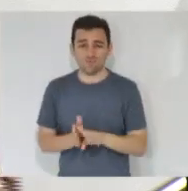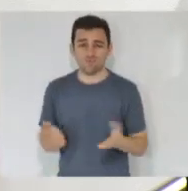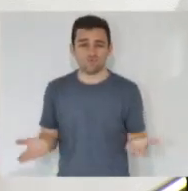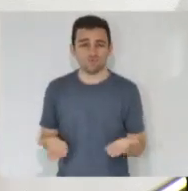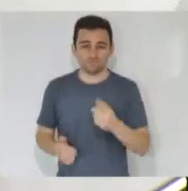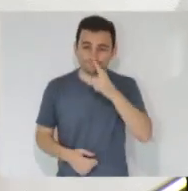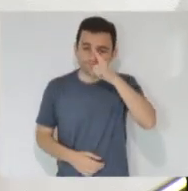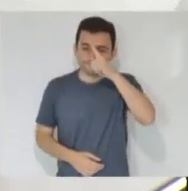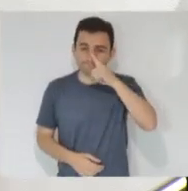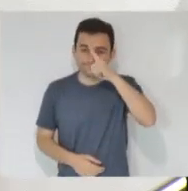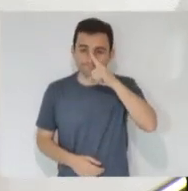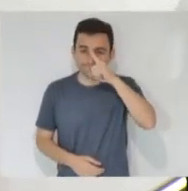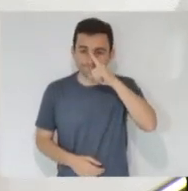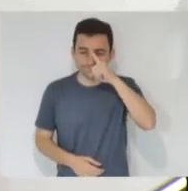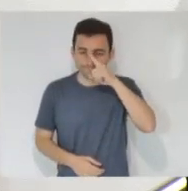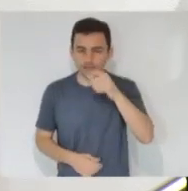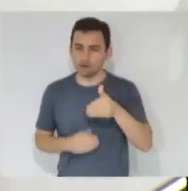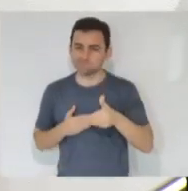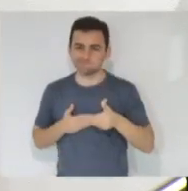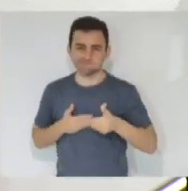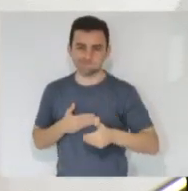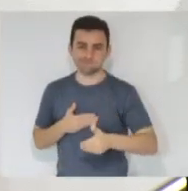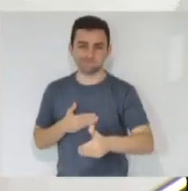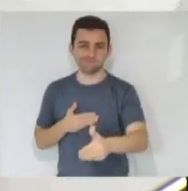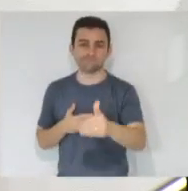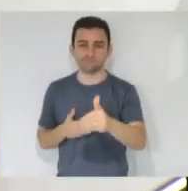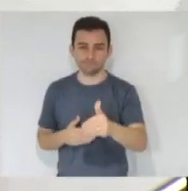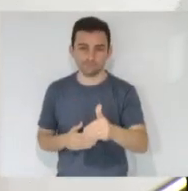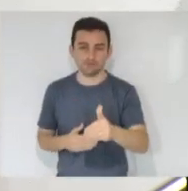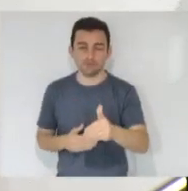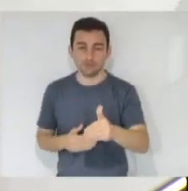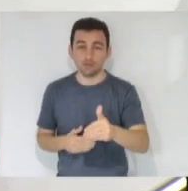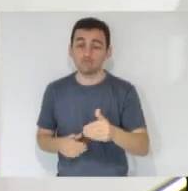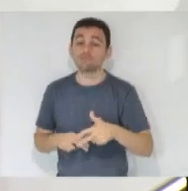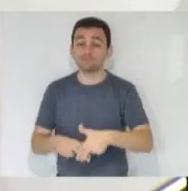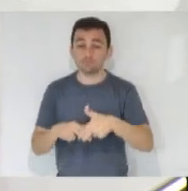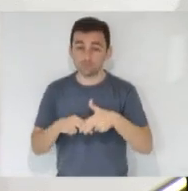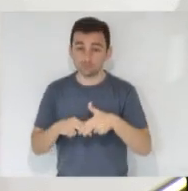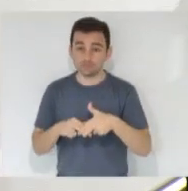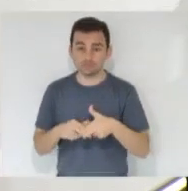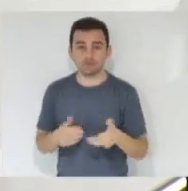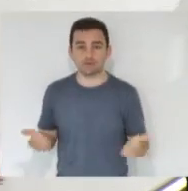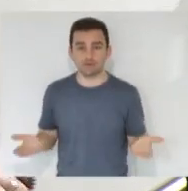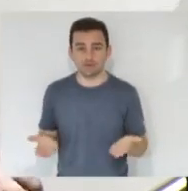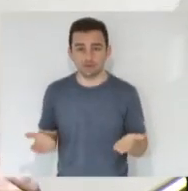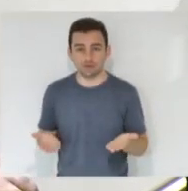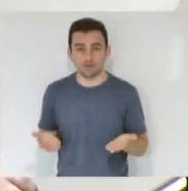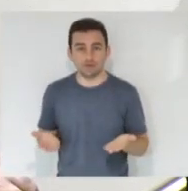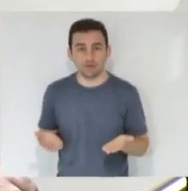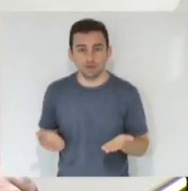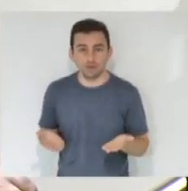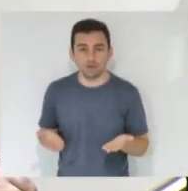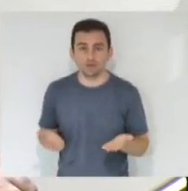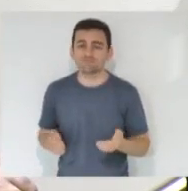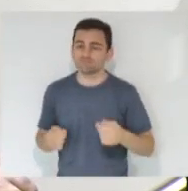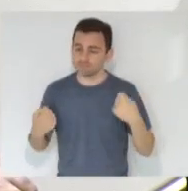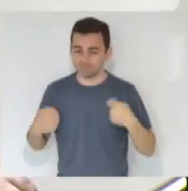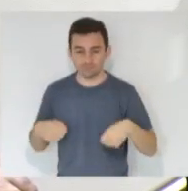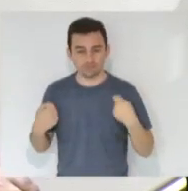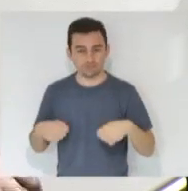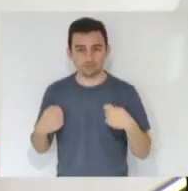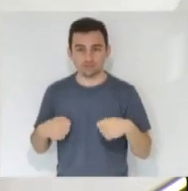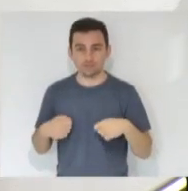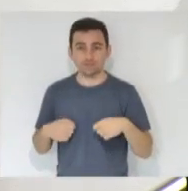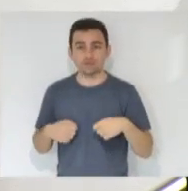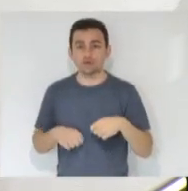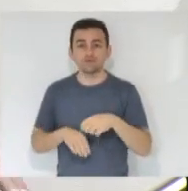perigoso esticarmos essa corda. Por isso, uma travessia é necessária